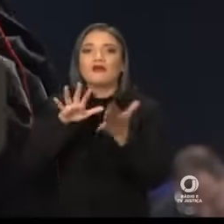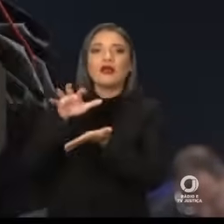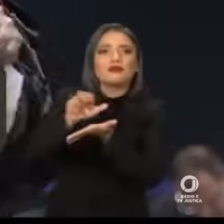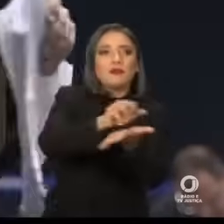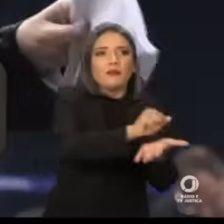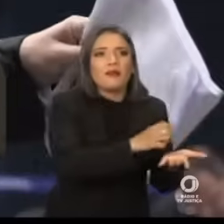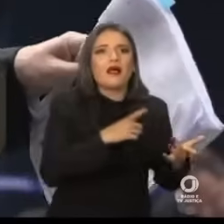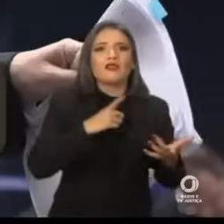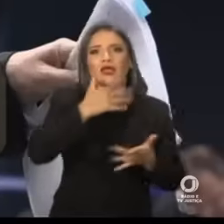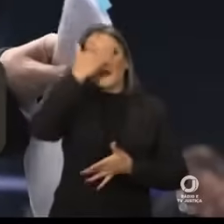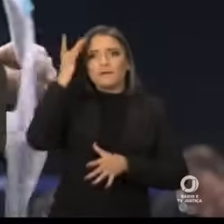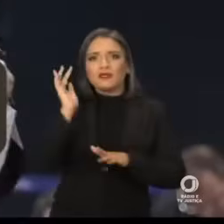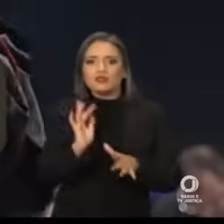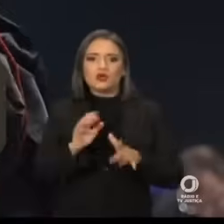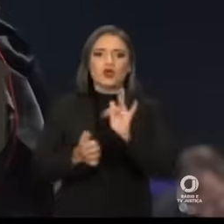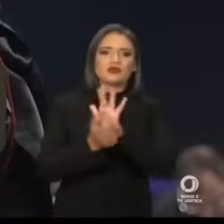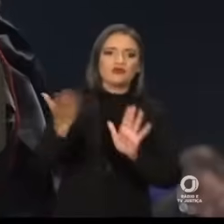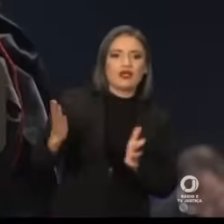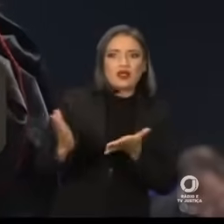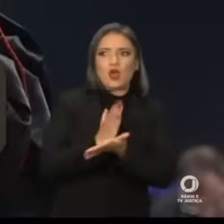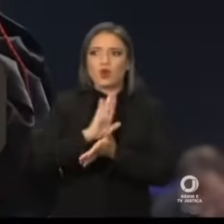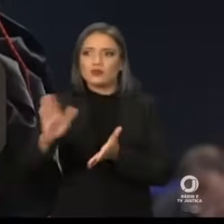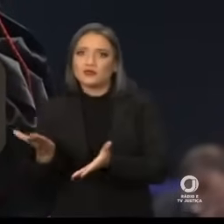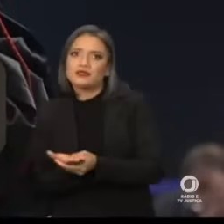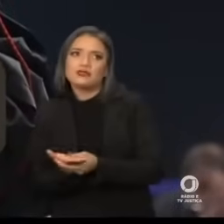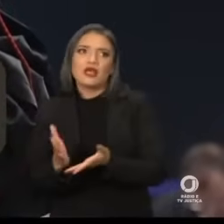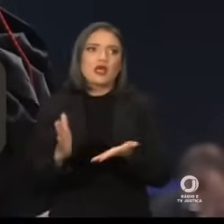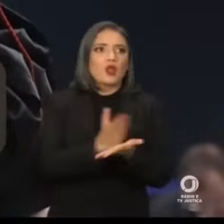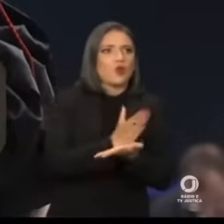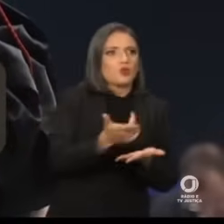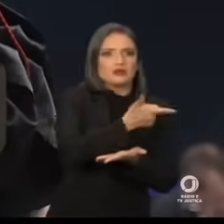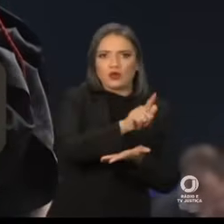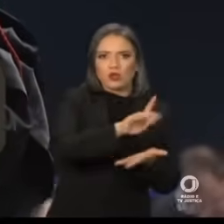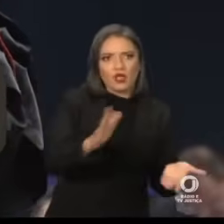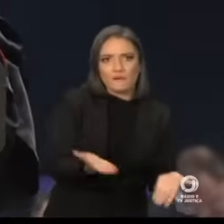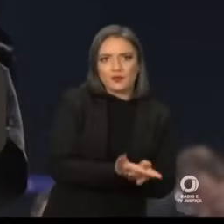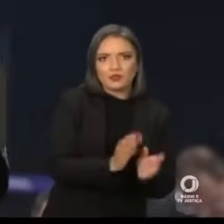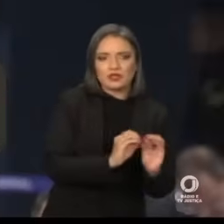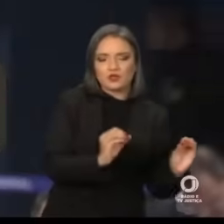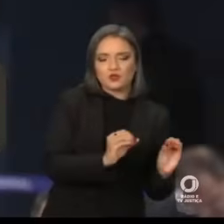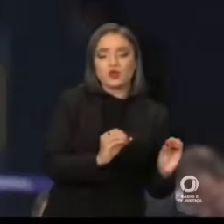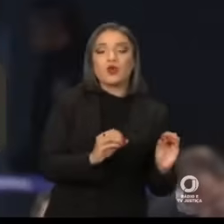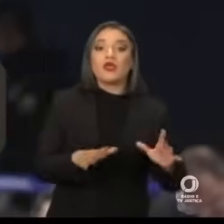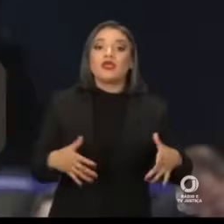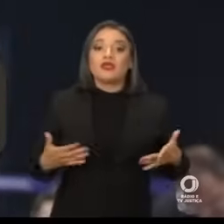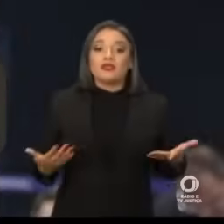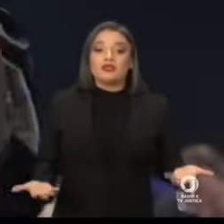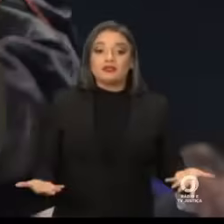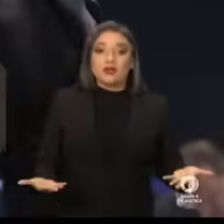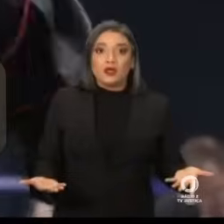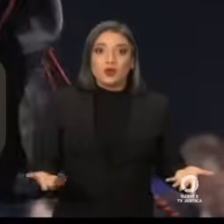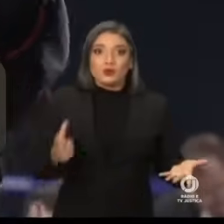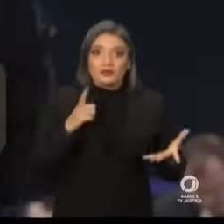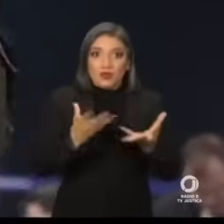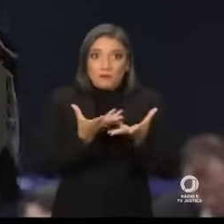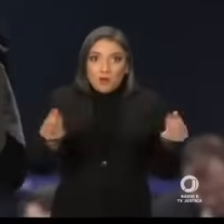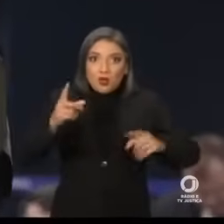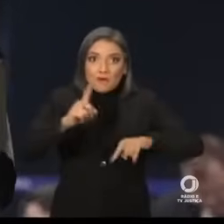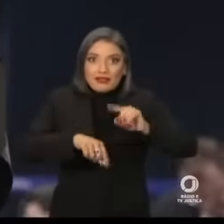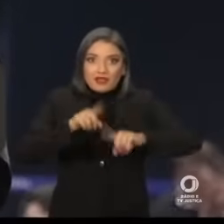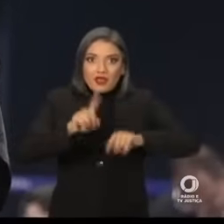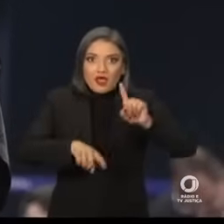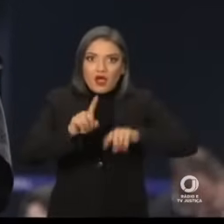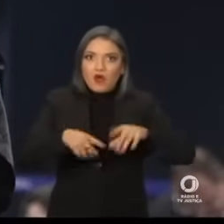pessoas, algumas aqui processadas, outras que nem processadas foram. Portanto, ministro, nós temos um